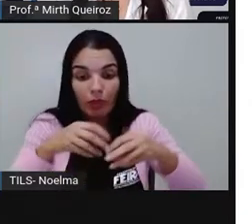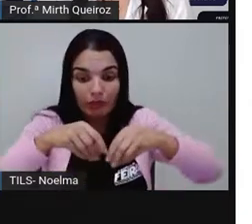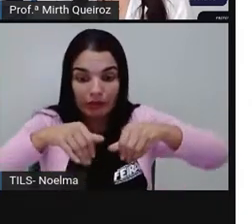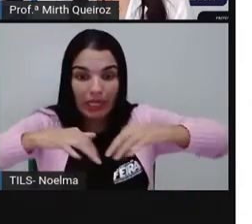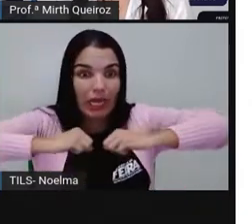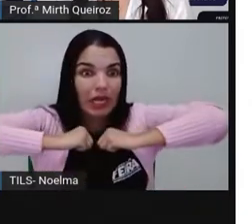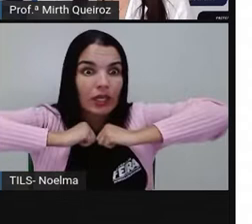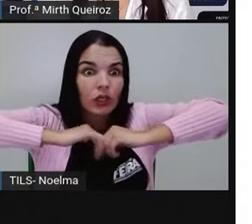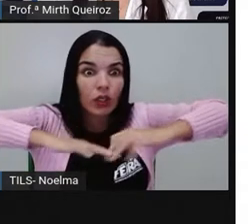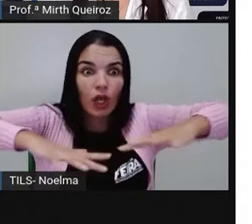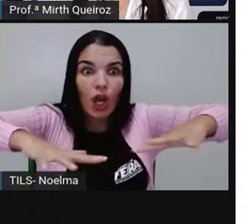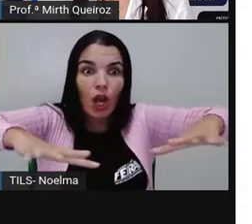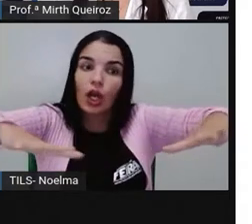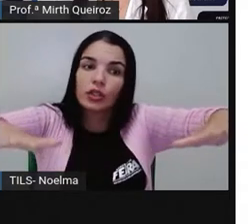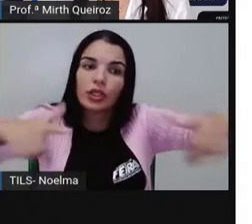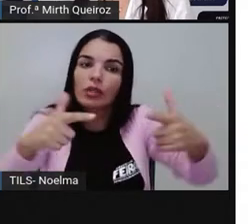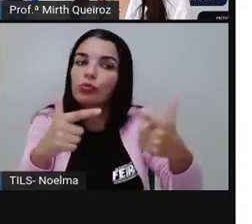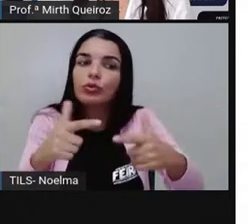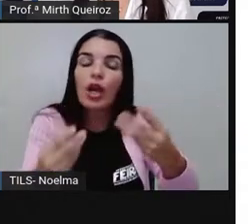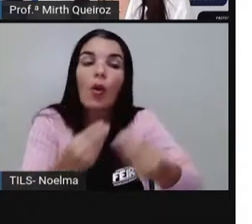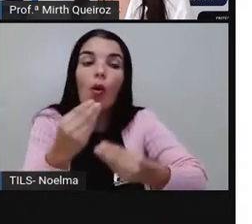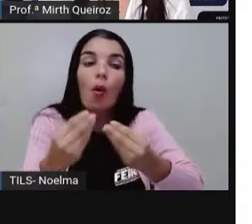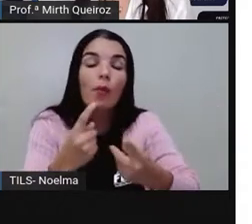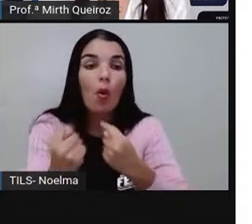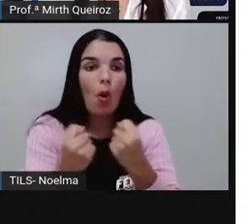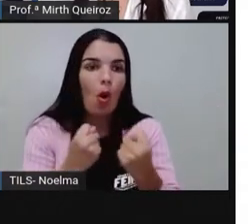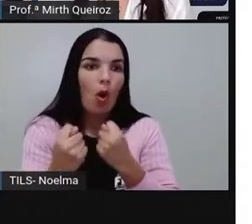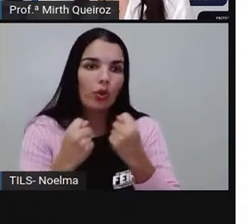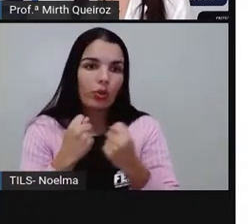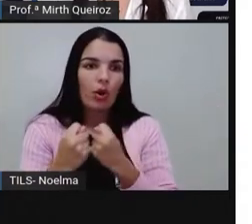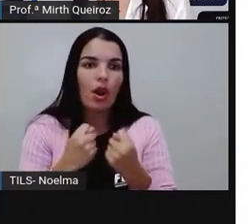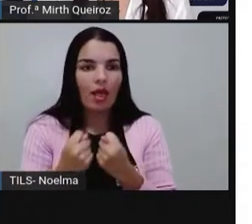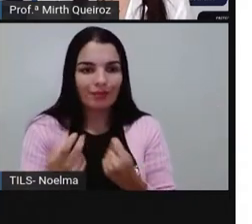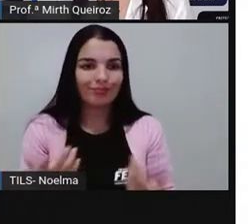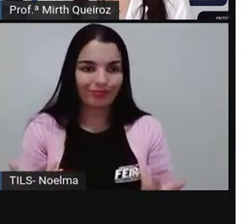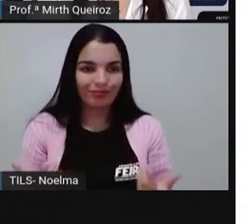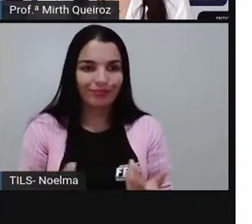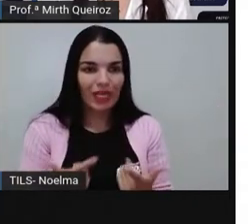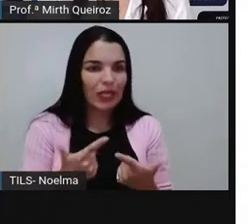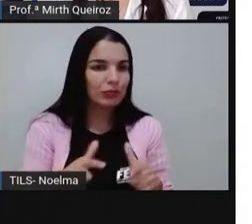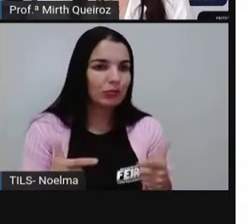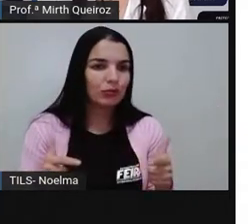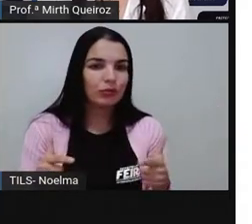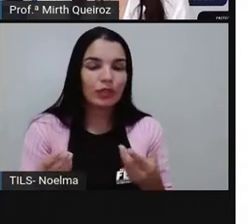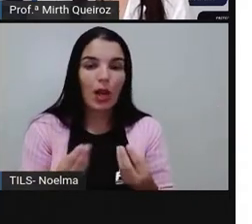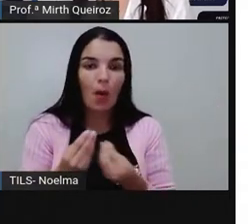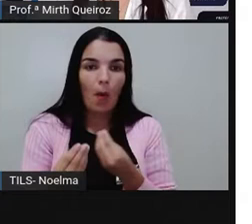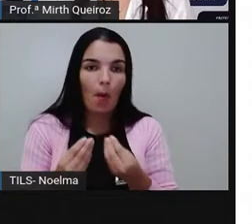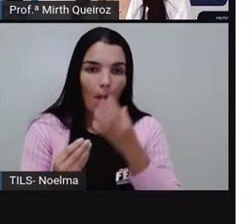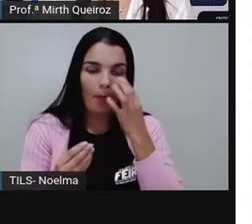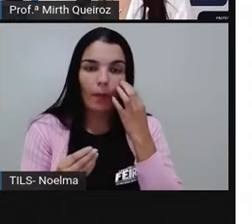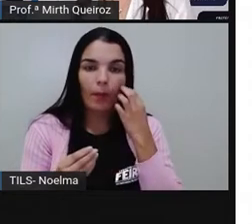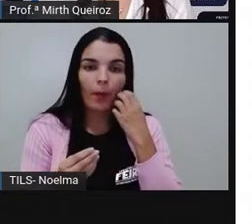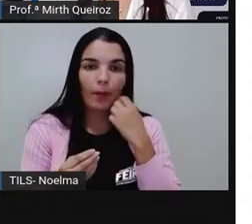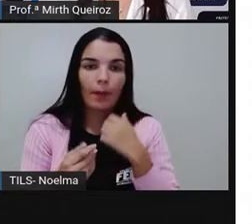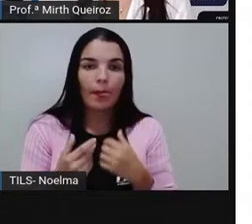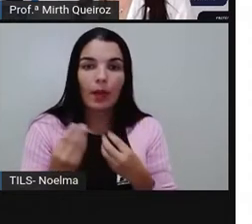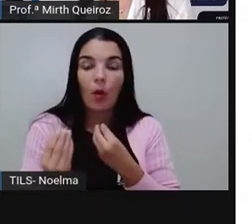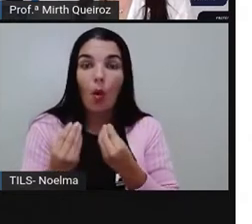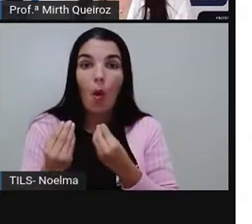muito grandes essas terras, né? Então não se tinha, era impossível que eles tivessem esse controle aí sobre tudo,